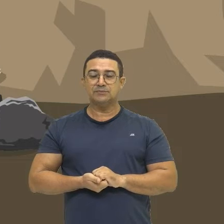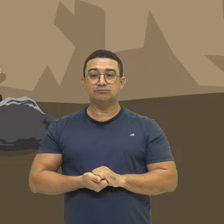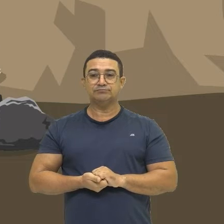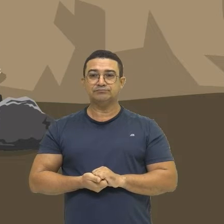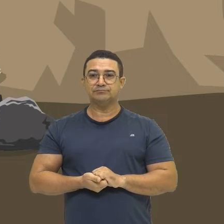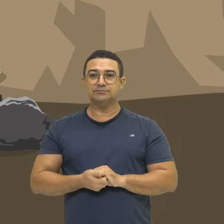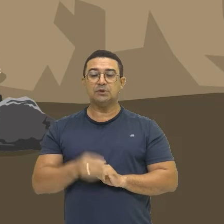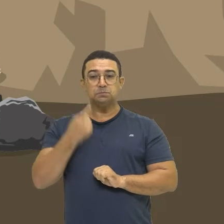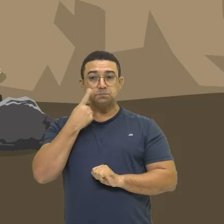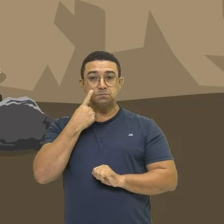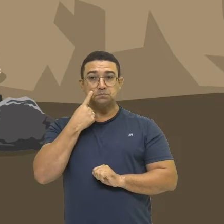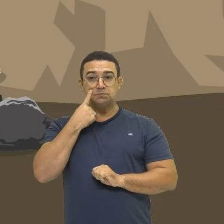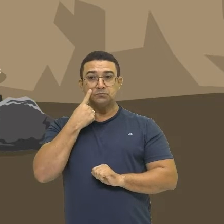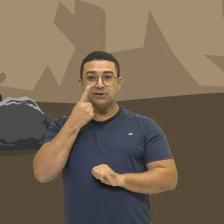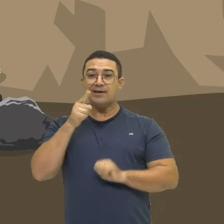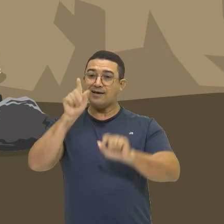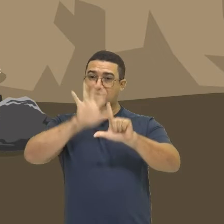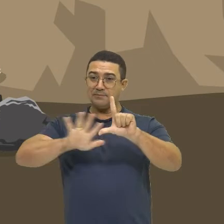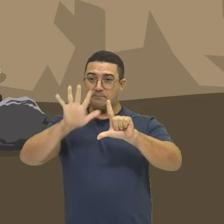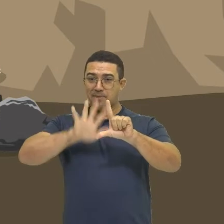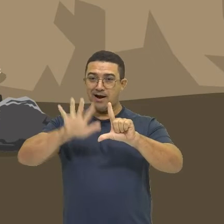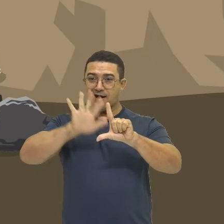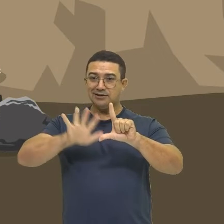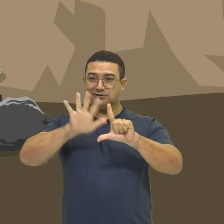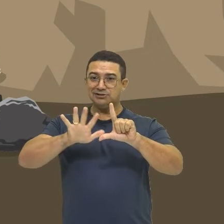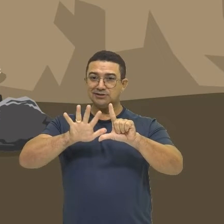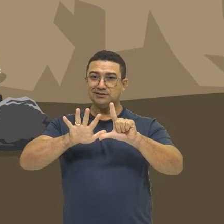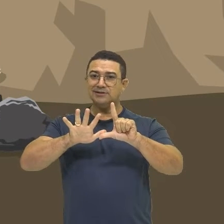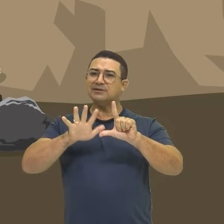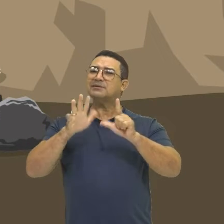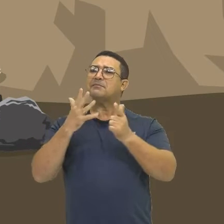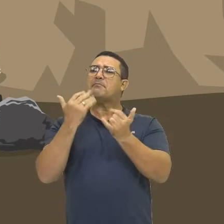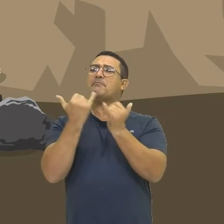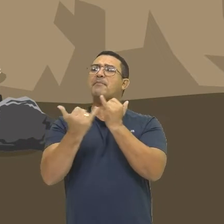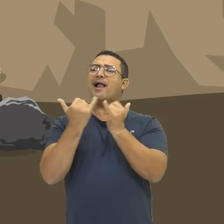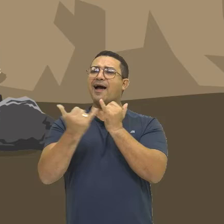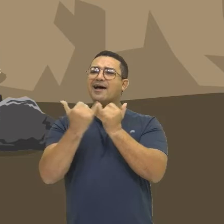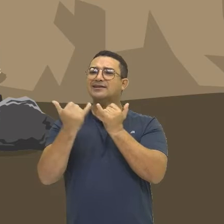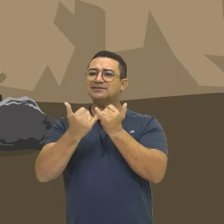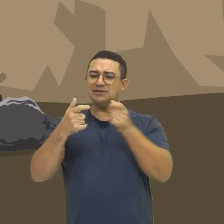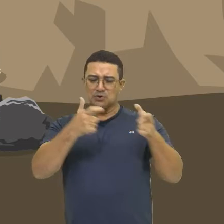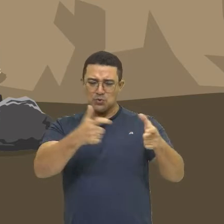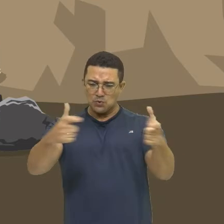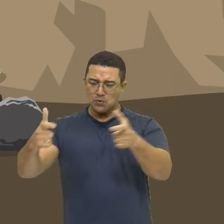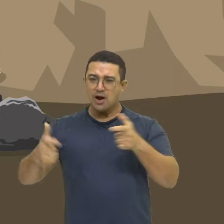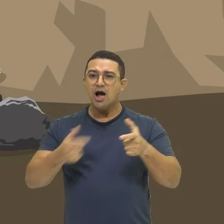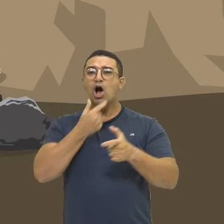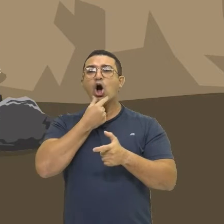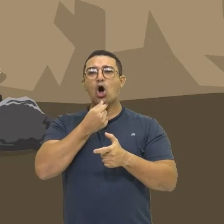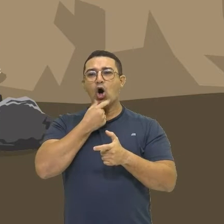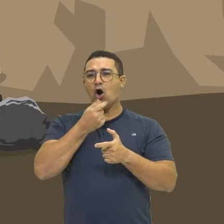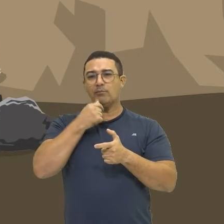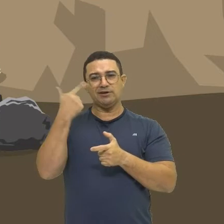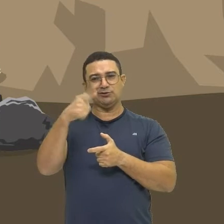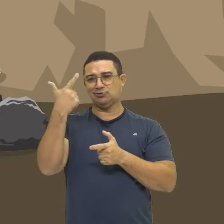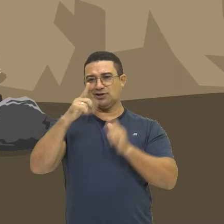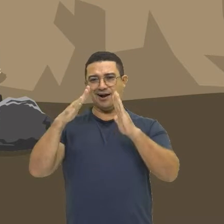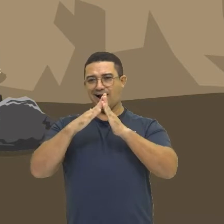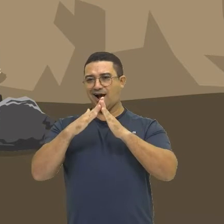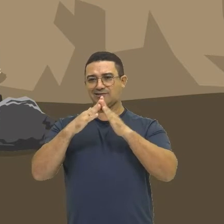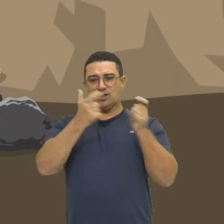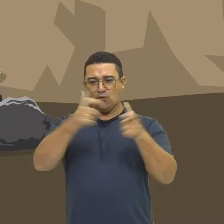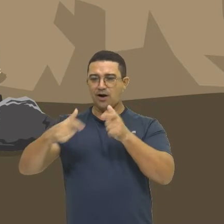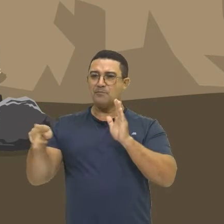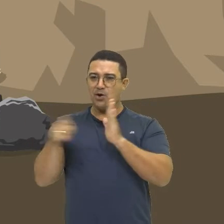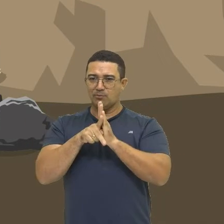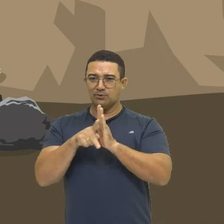vendo, aquela imagem que eu trouxe como se fosse uma maquete representando esse homem nômade, tá? Então, vamos